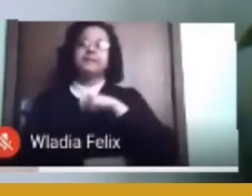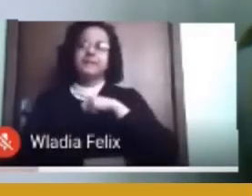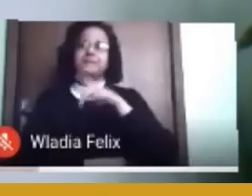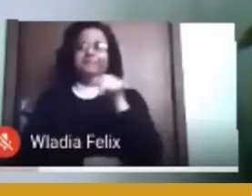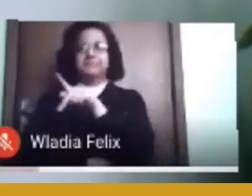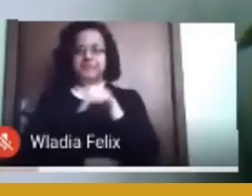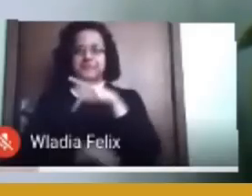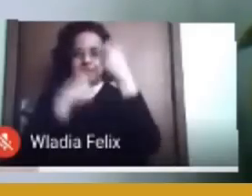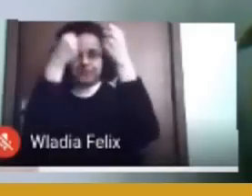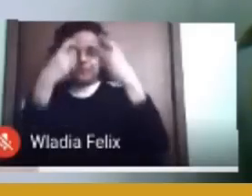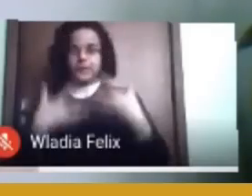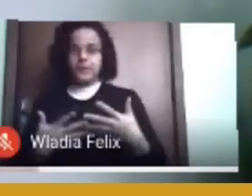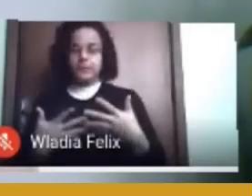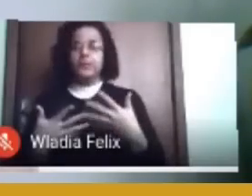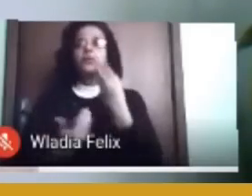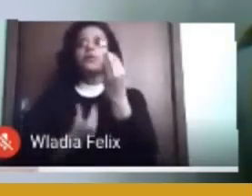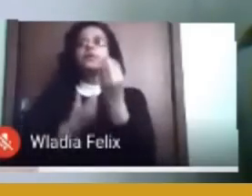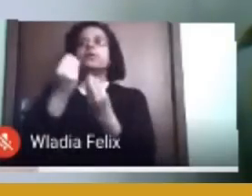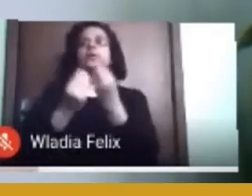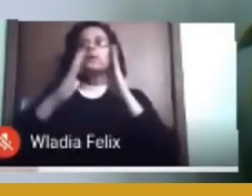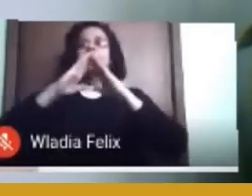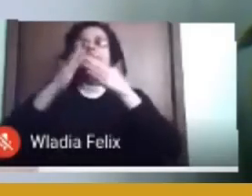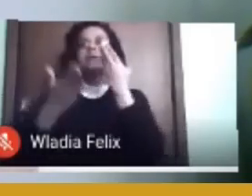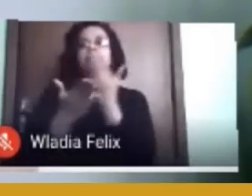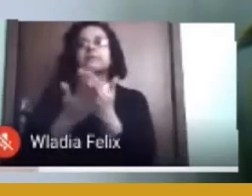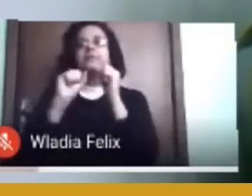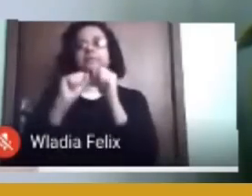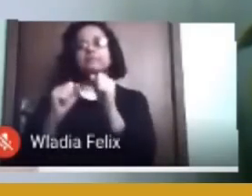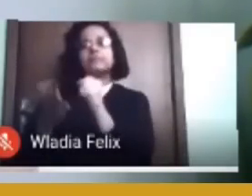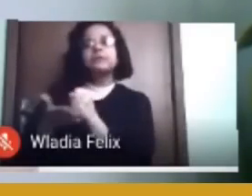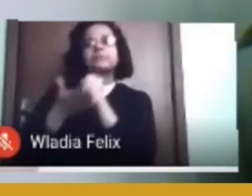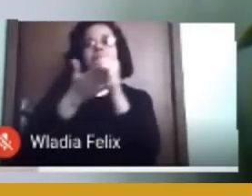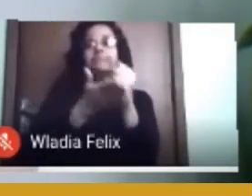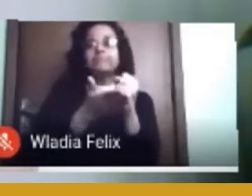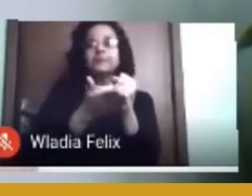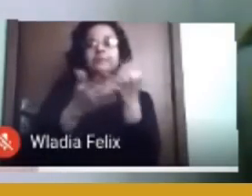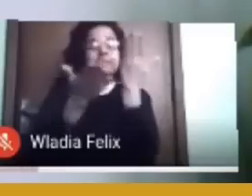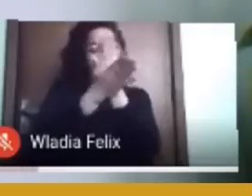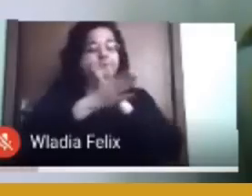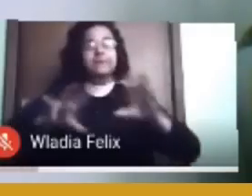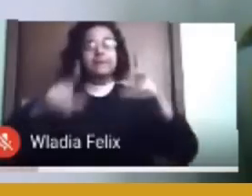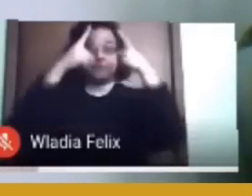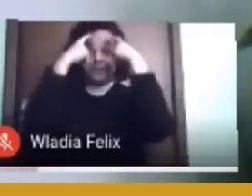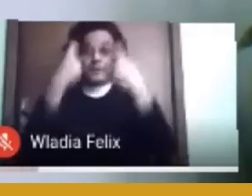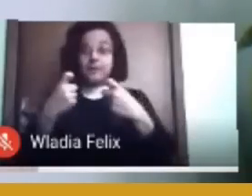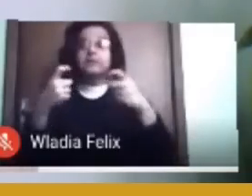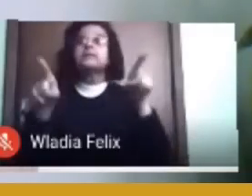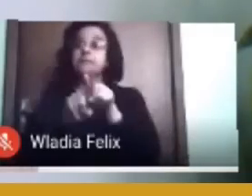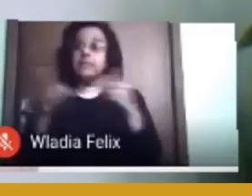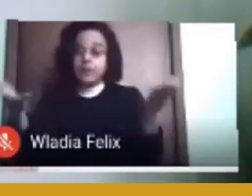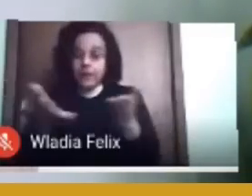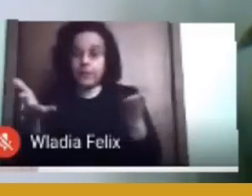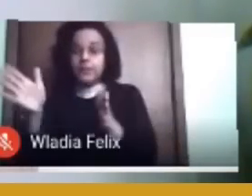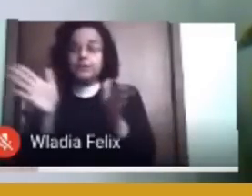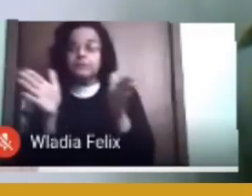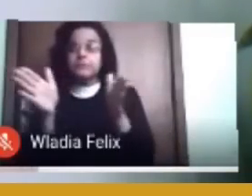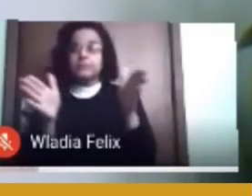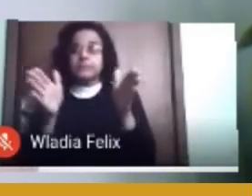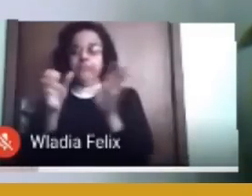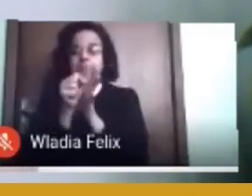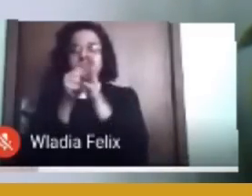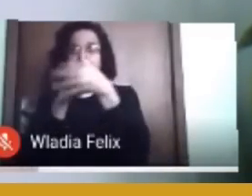período em que nós estamos vivendo? Como que a gente aí, através dessas atividades remotas, que é o que Araucária e outros municípios estão